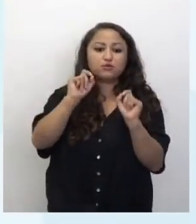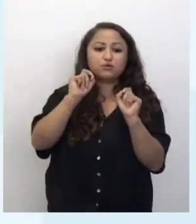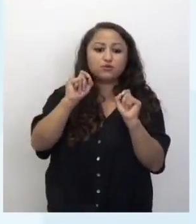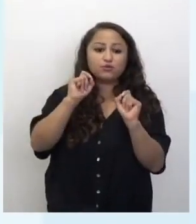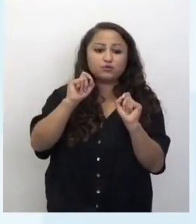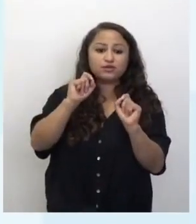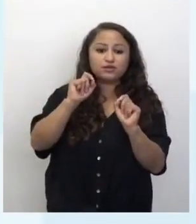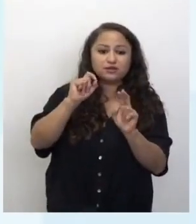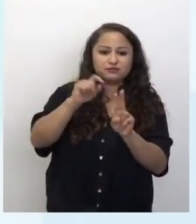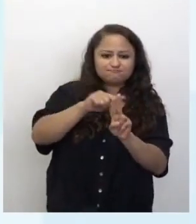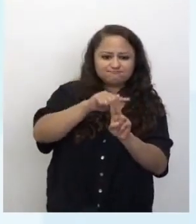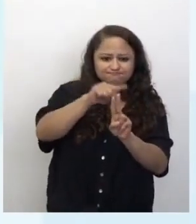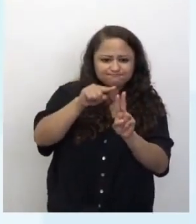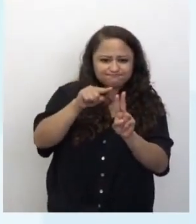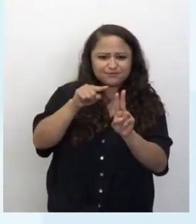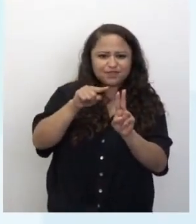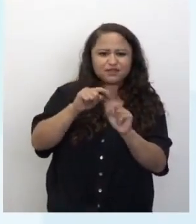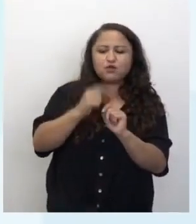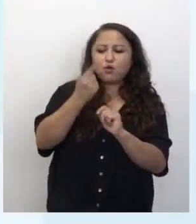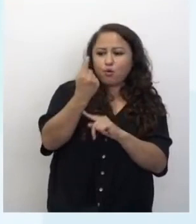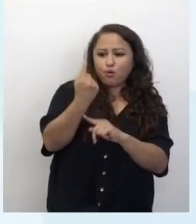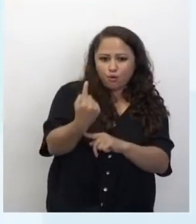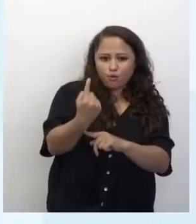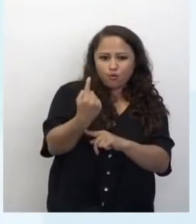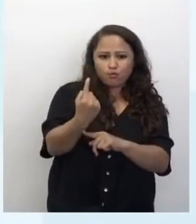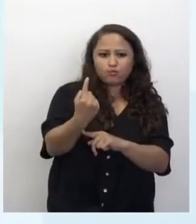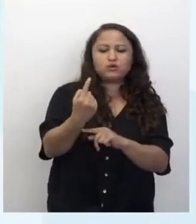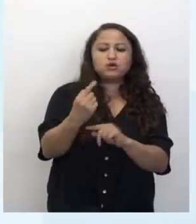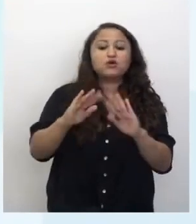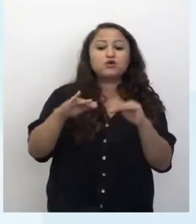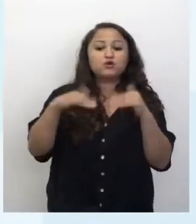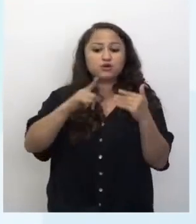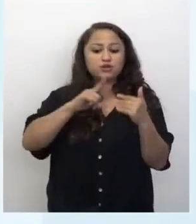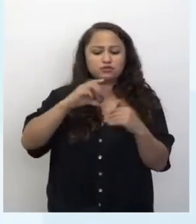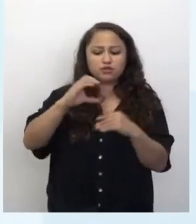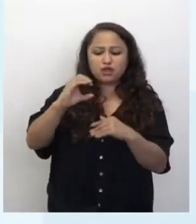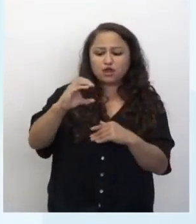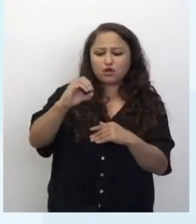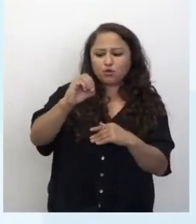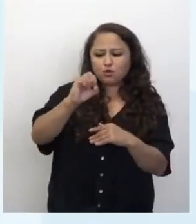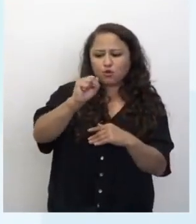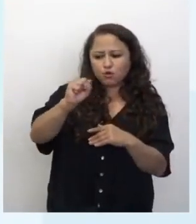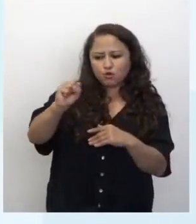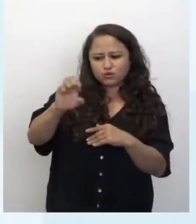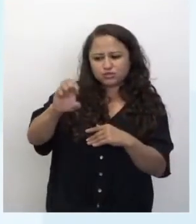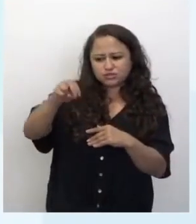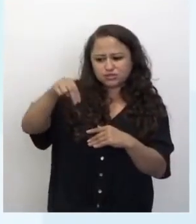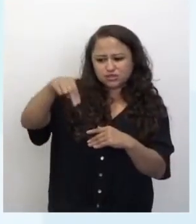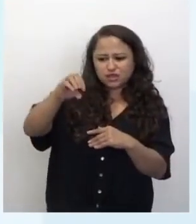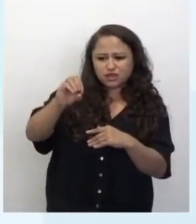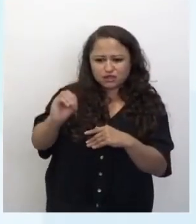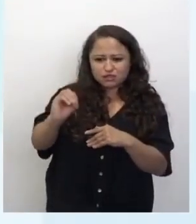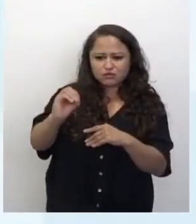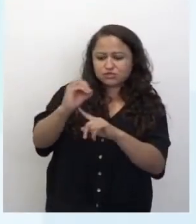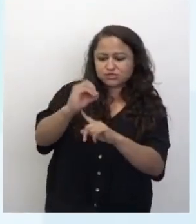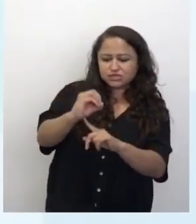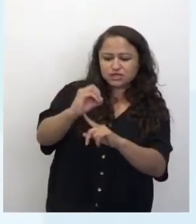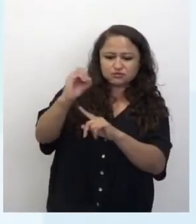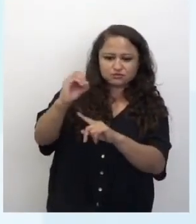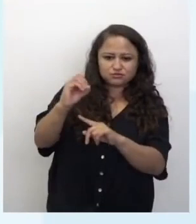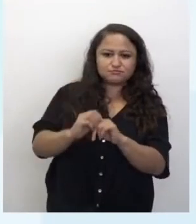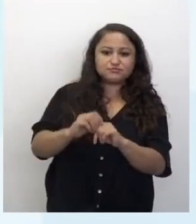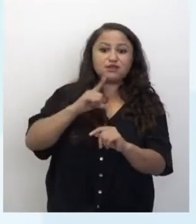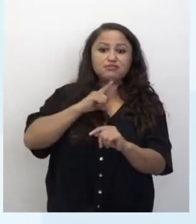quando a gente fala da função cosseno, para 0 graus e 360 graus,